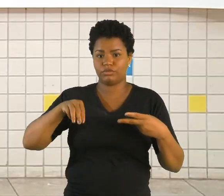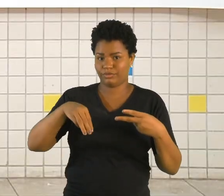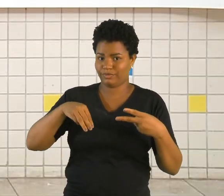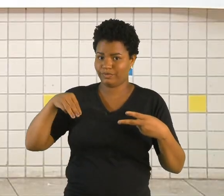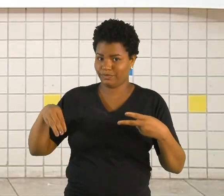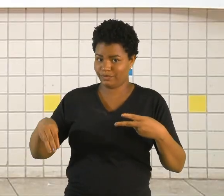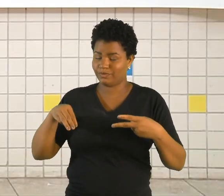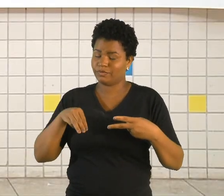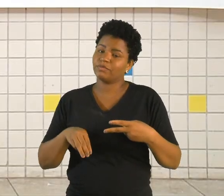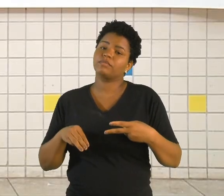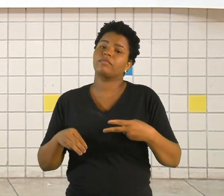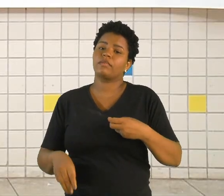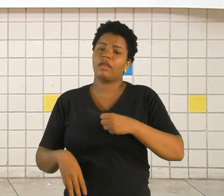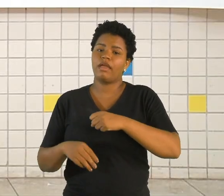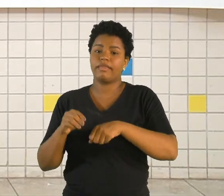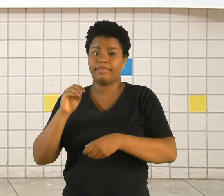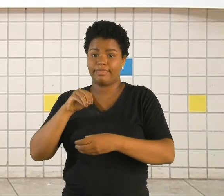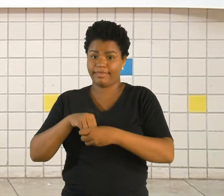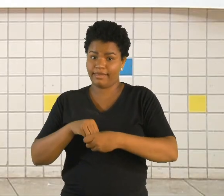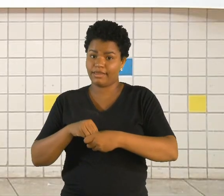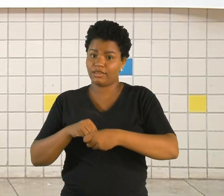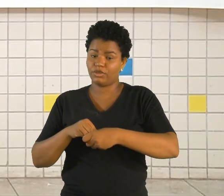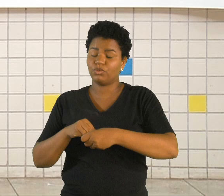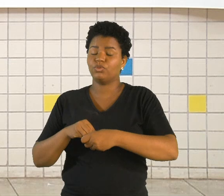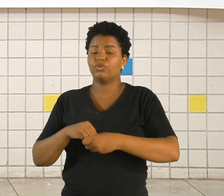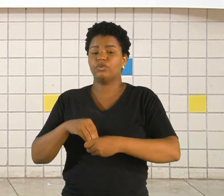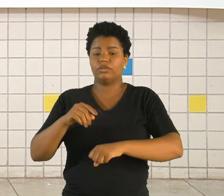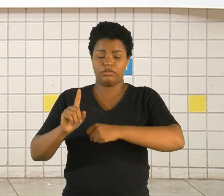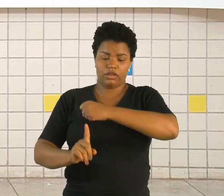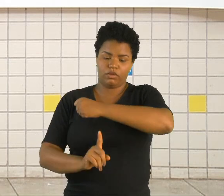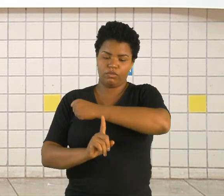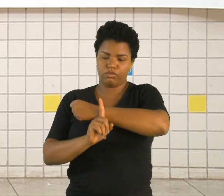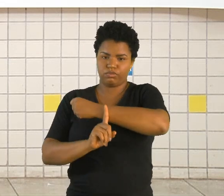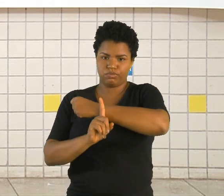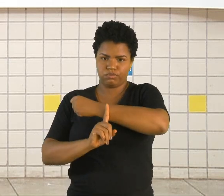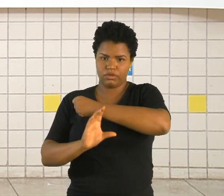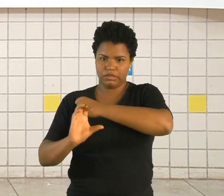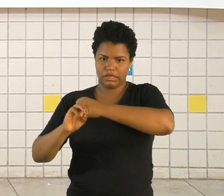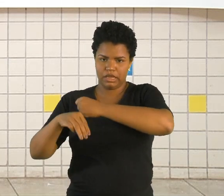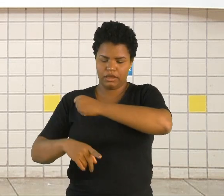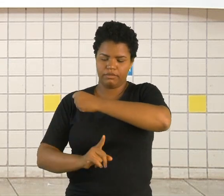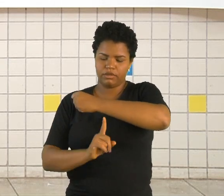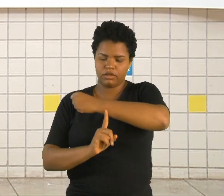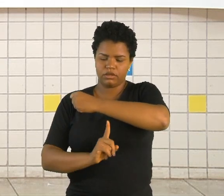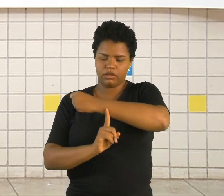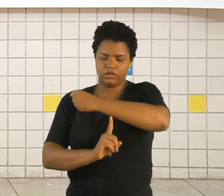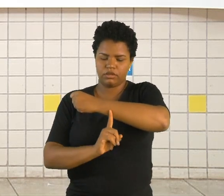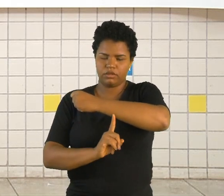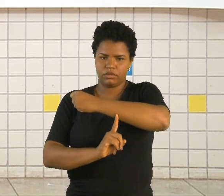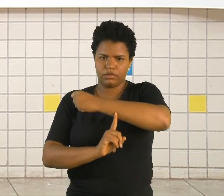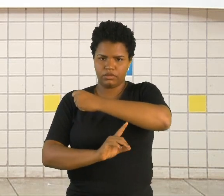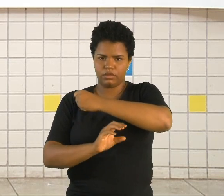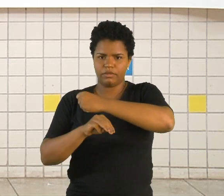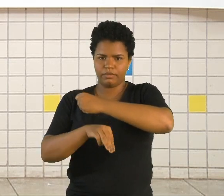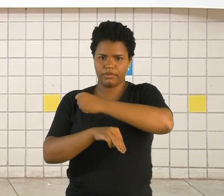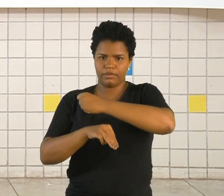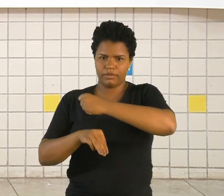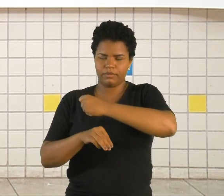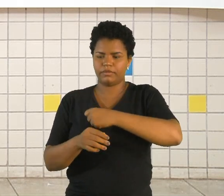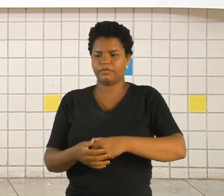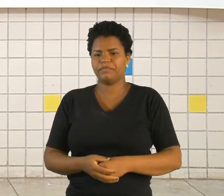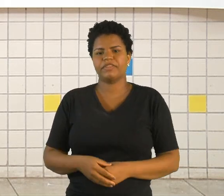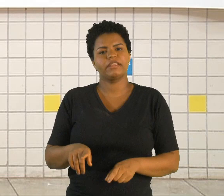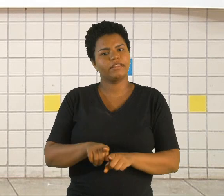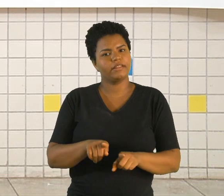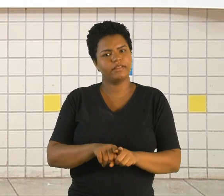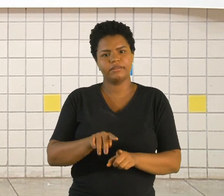os milímetros. Dentro de uma régua tem centímetros e milímetros. Nós também temos a trena. A trena também, pessoal, ela